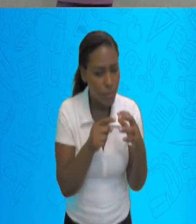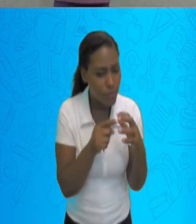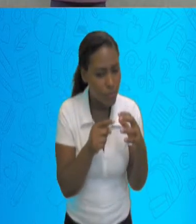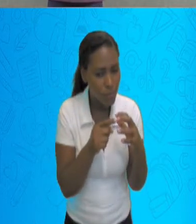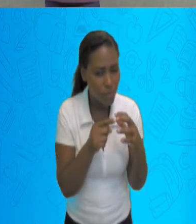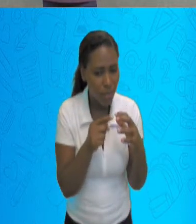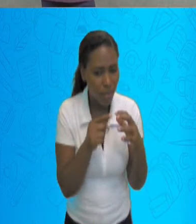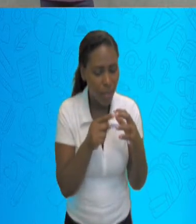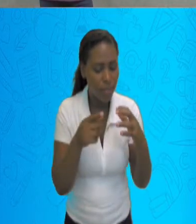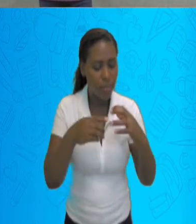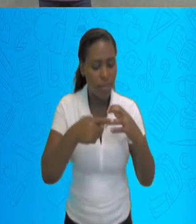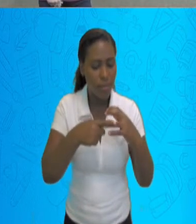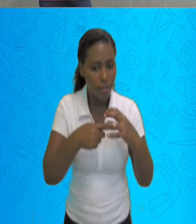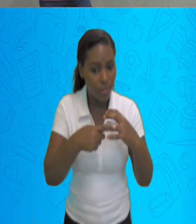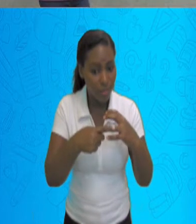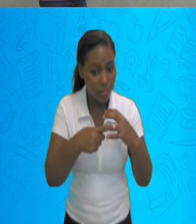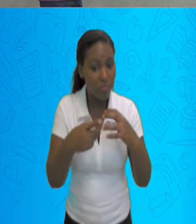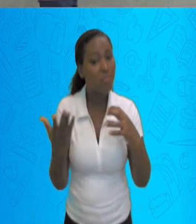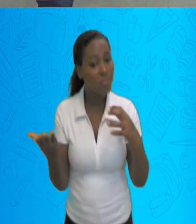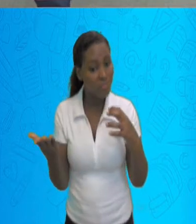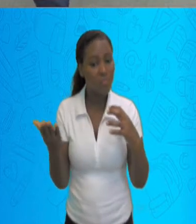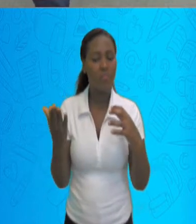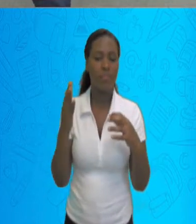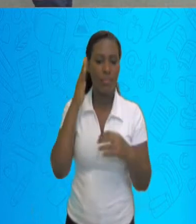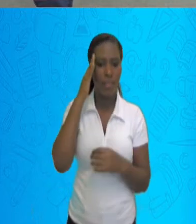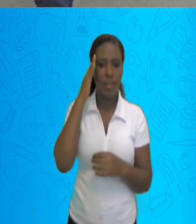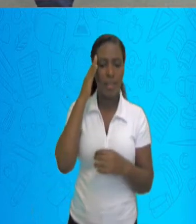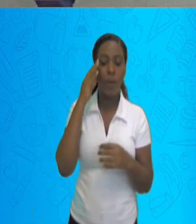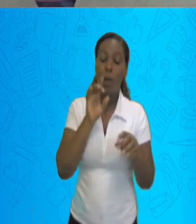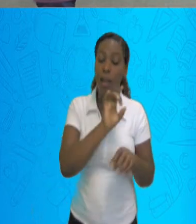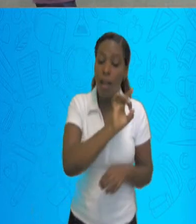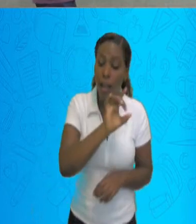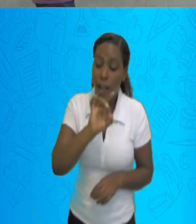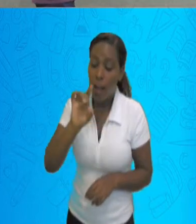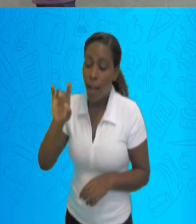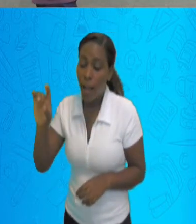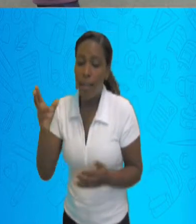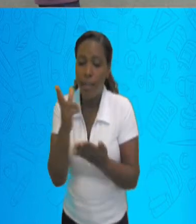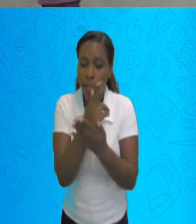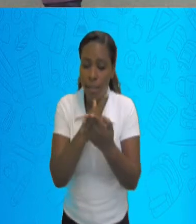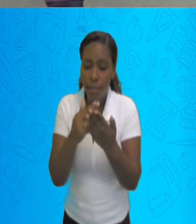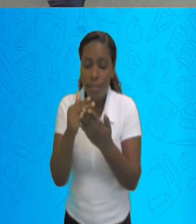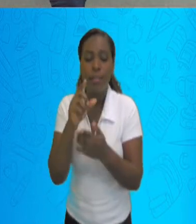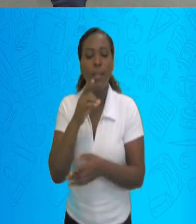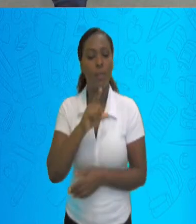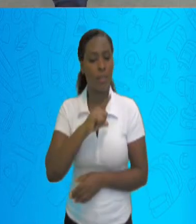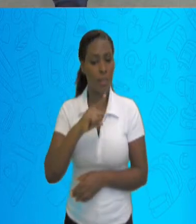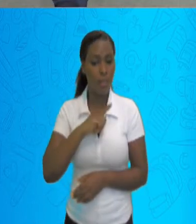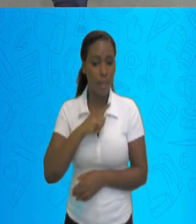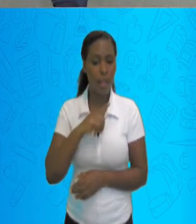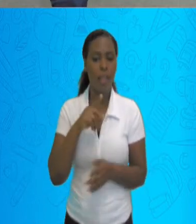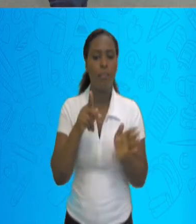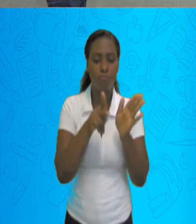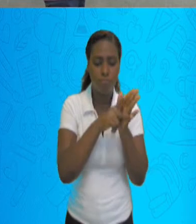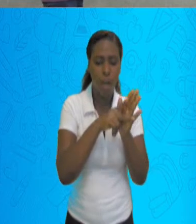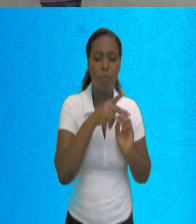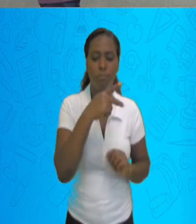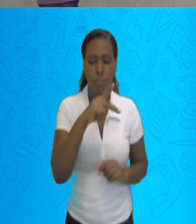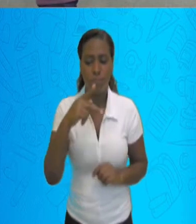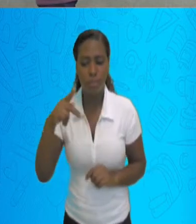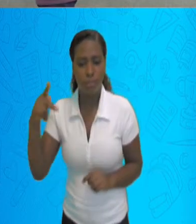tem os seus lados, as suas faces. E o que seriam os prismas? Prismas são